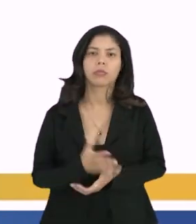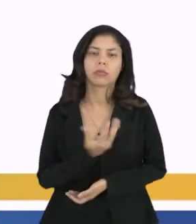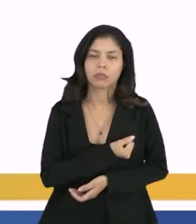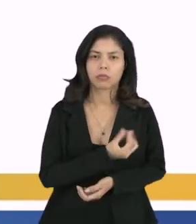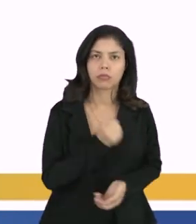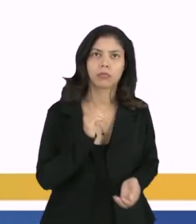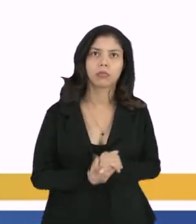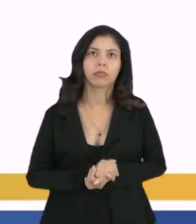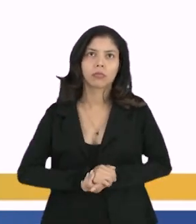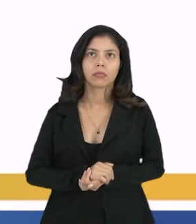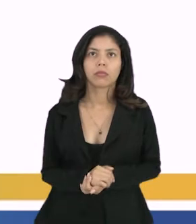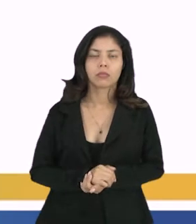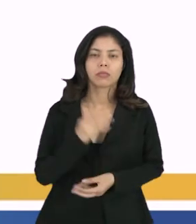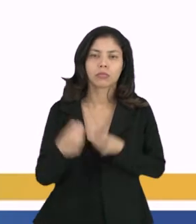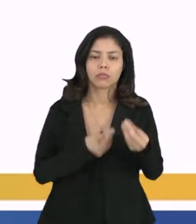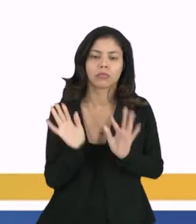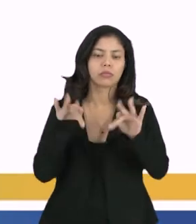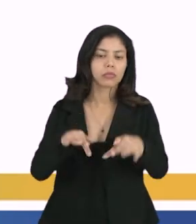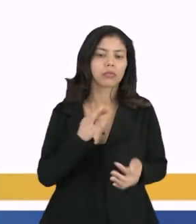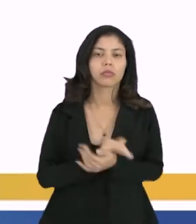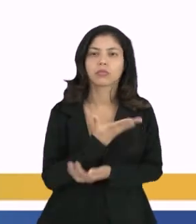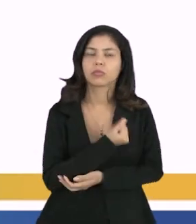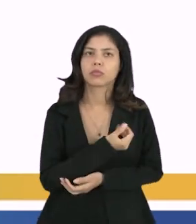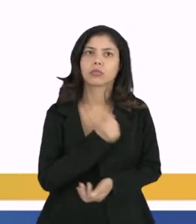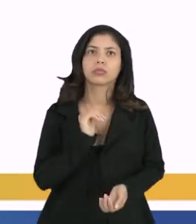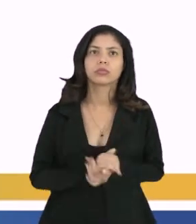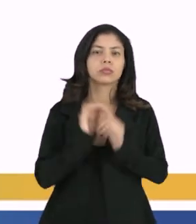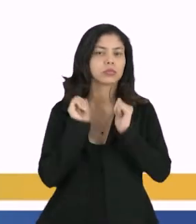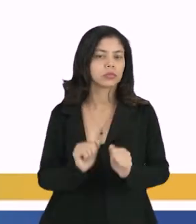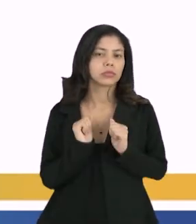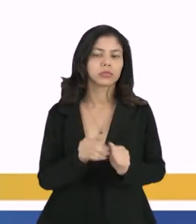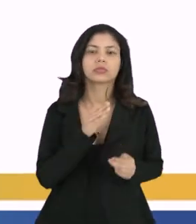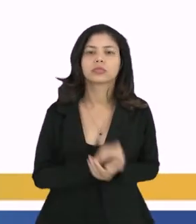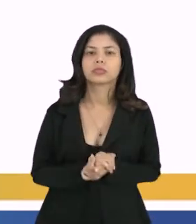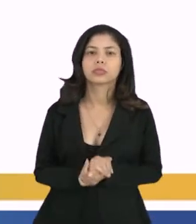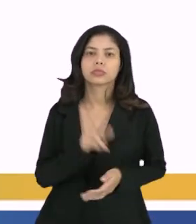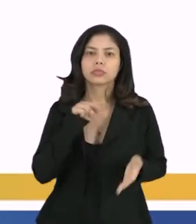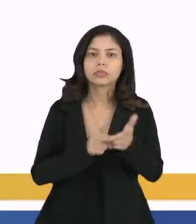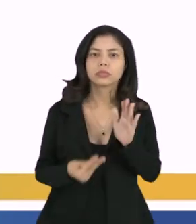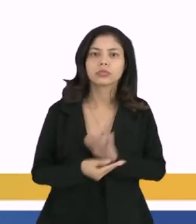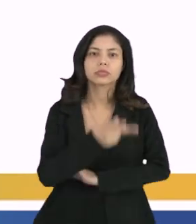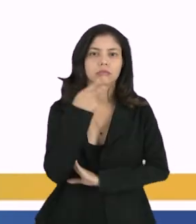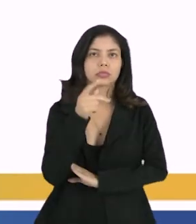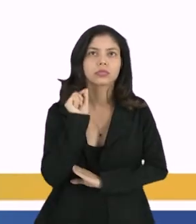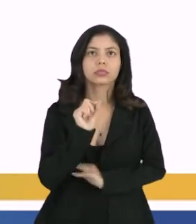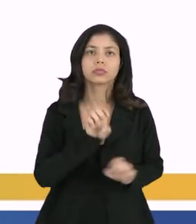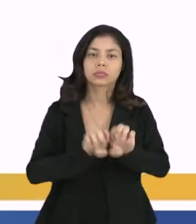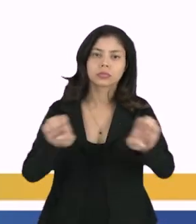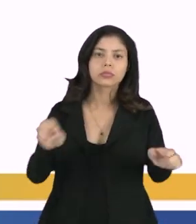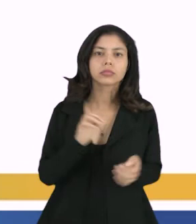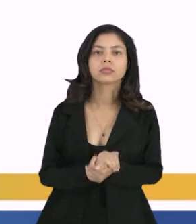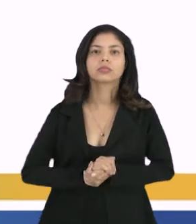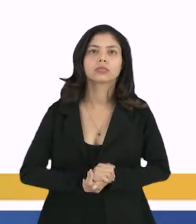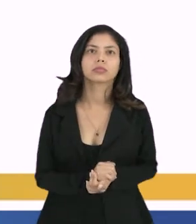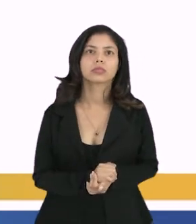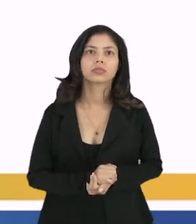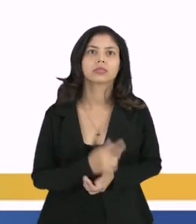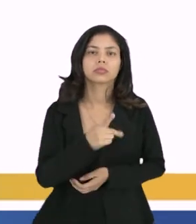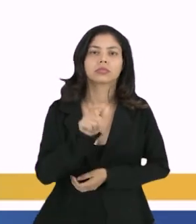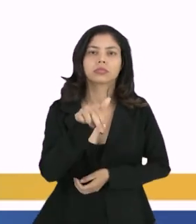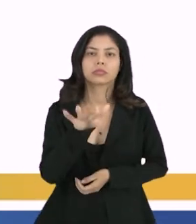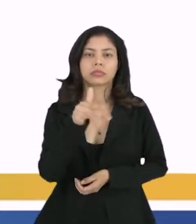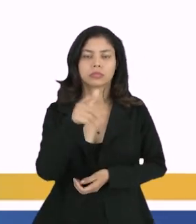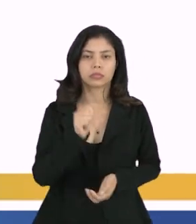nesse caso, como nós temos infinitos números, né, então eu posso dizer que essa equação, uma equação